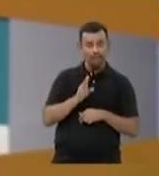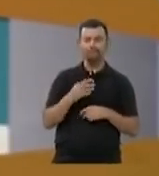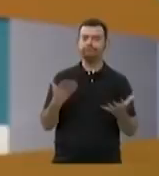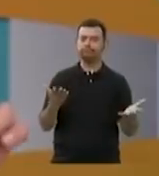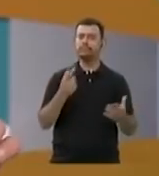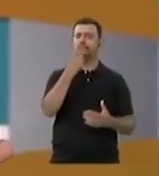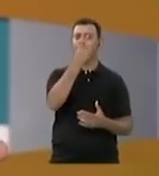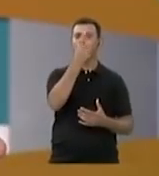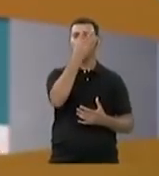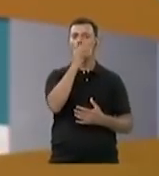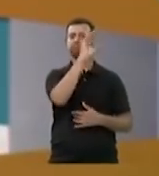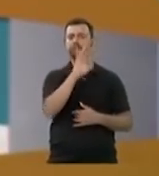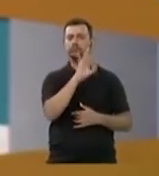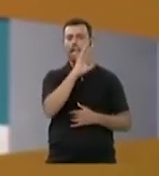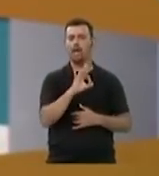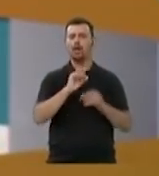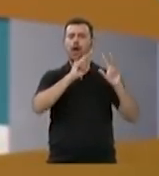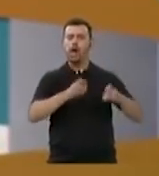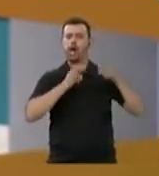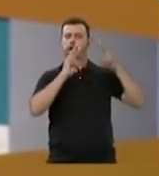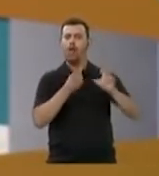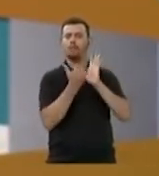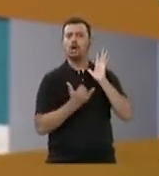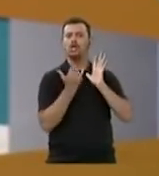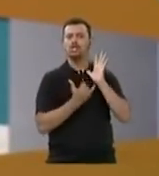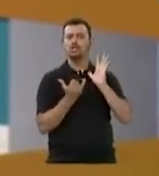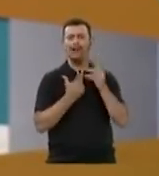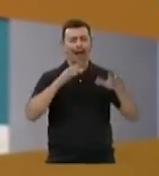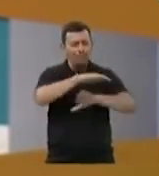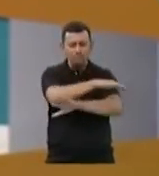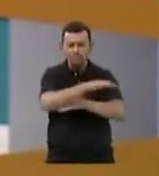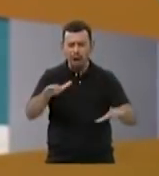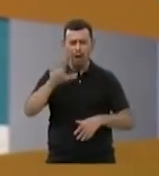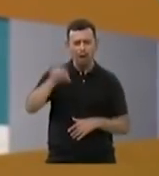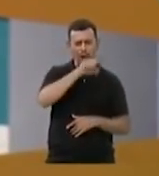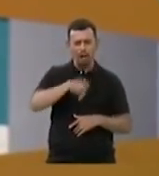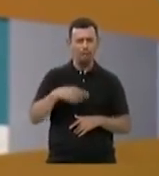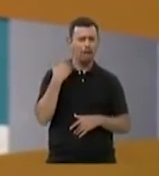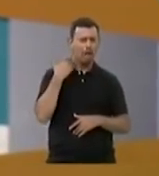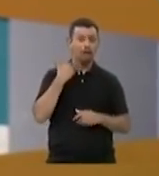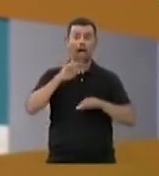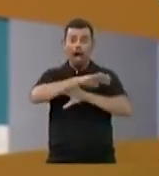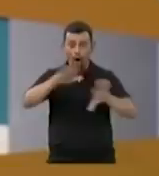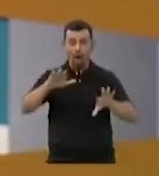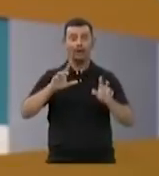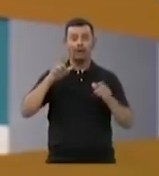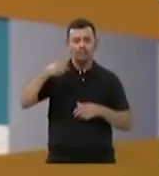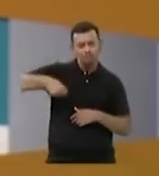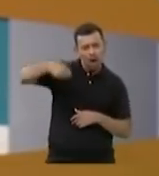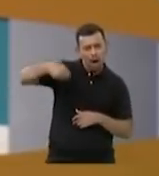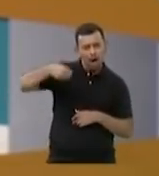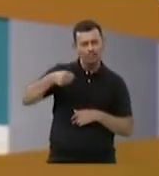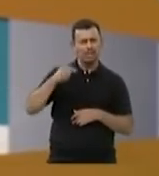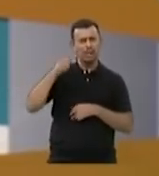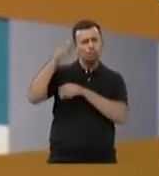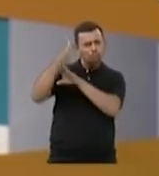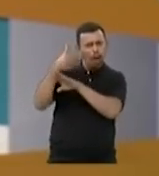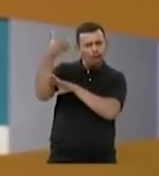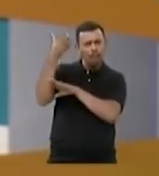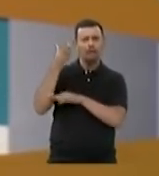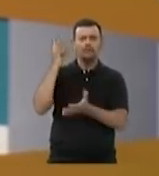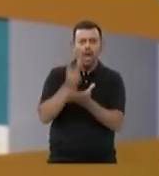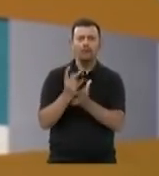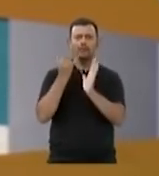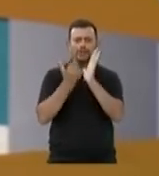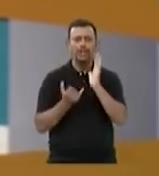acabar com a farra dos bancos primeiro em relação à bolsa banqueiro que são juros abusivos que se cobra para a dívida